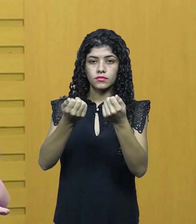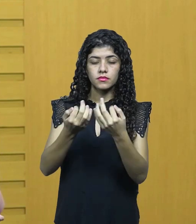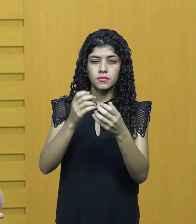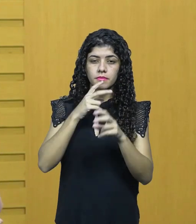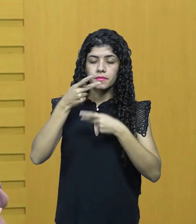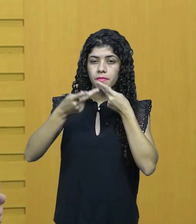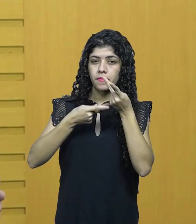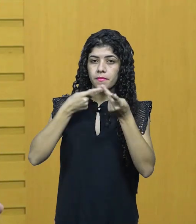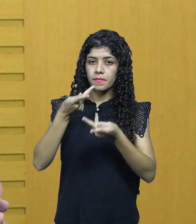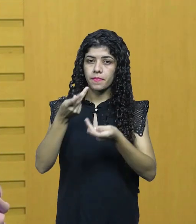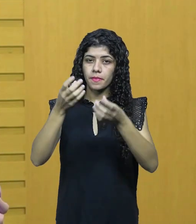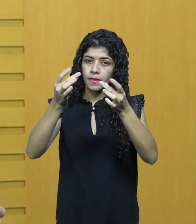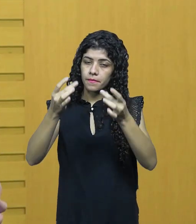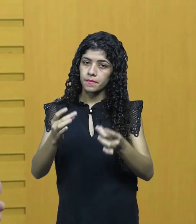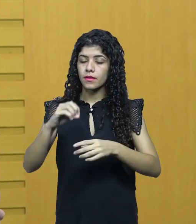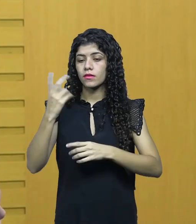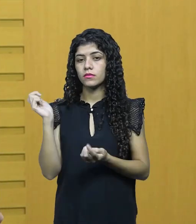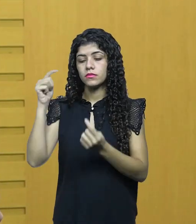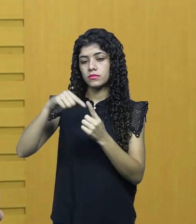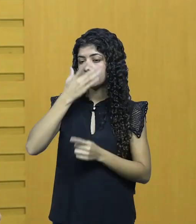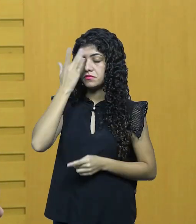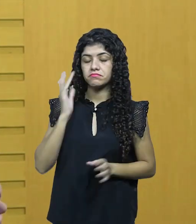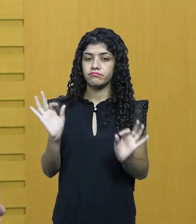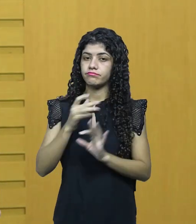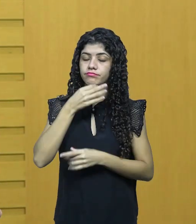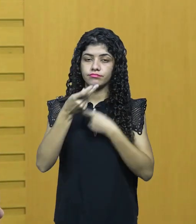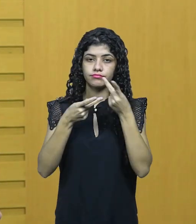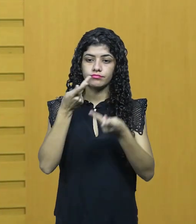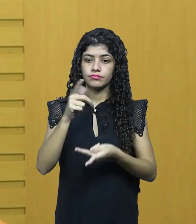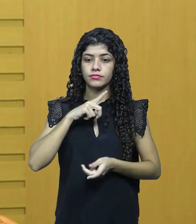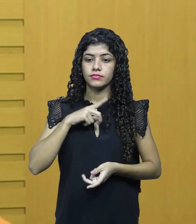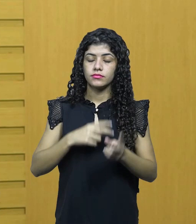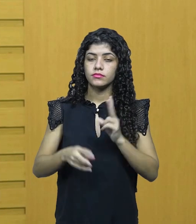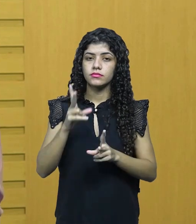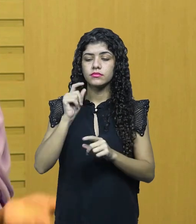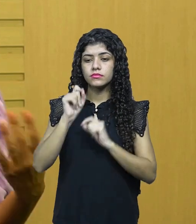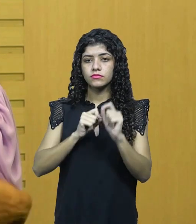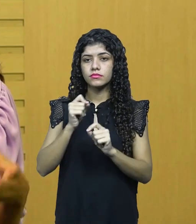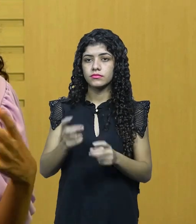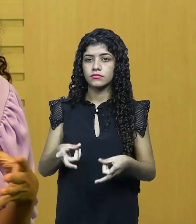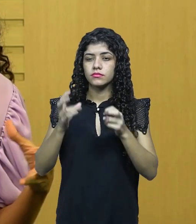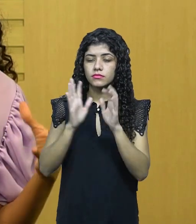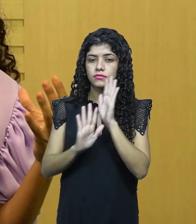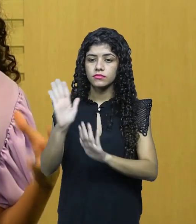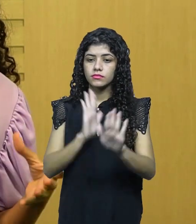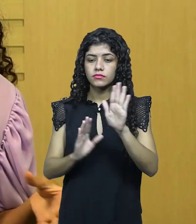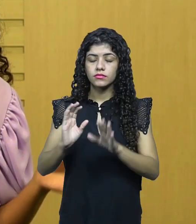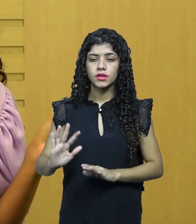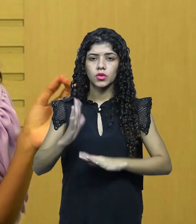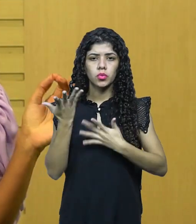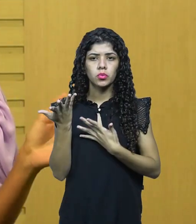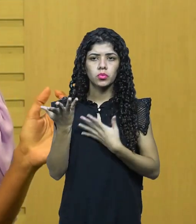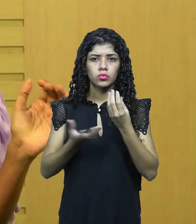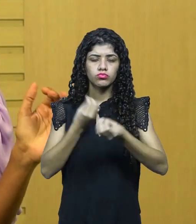marcha ré, digamos assim, de forma dura, de forma descritiva, objetiva. As pessoas não falam assim. Então, tenham sempre esse